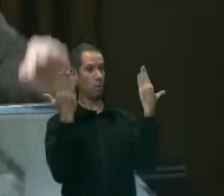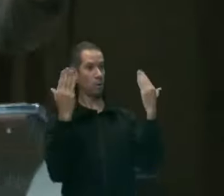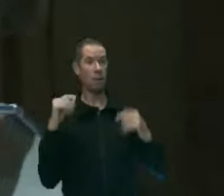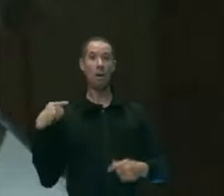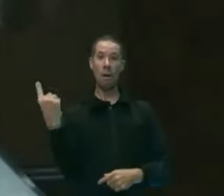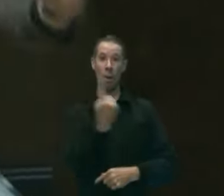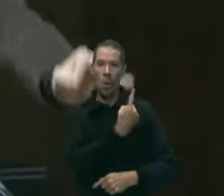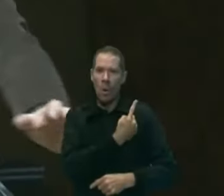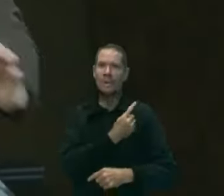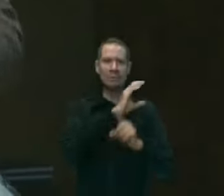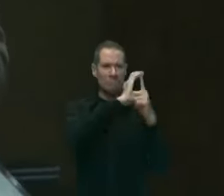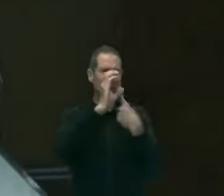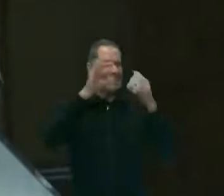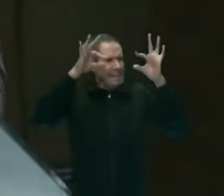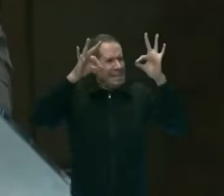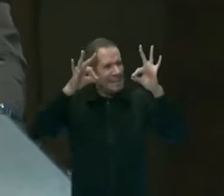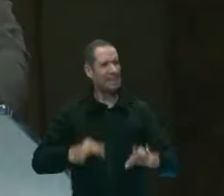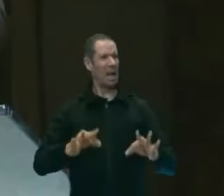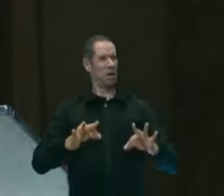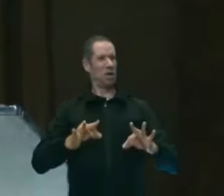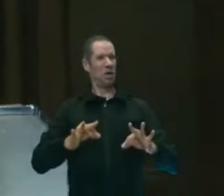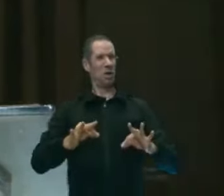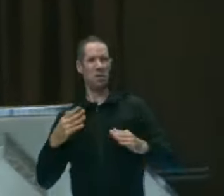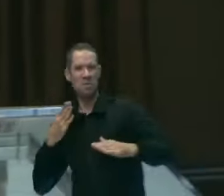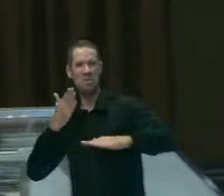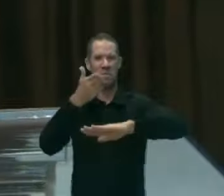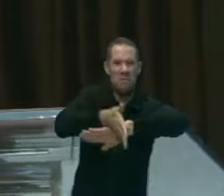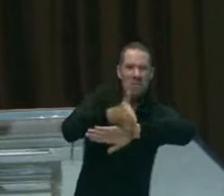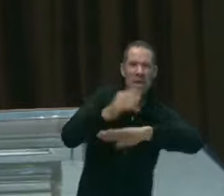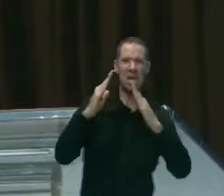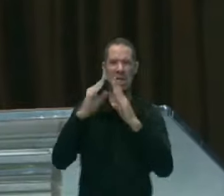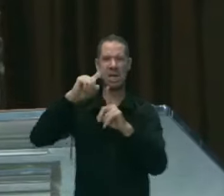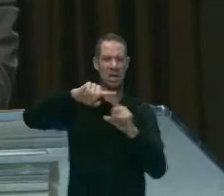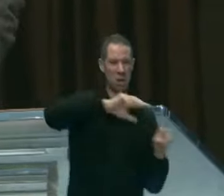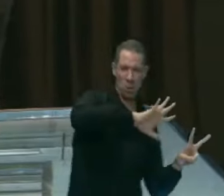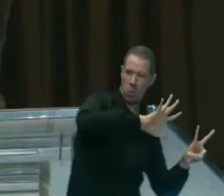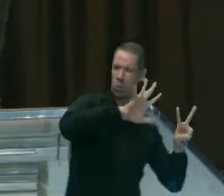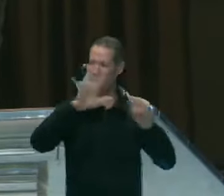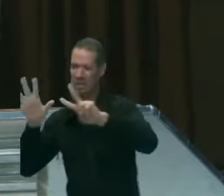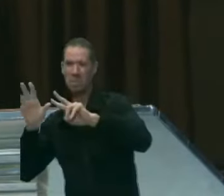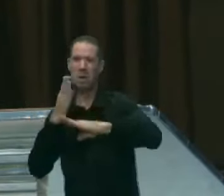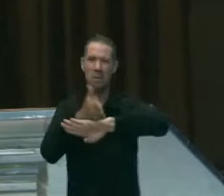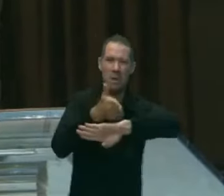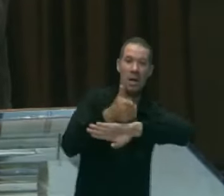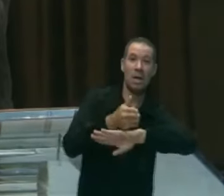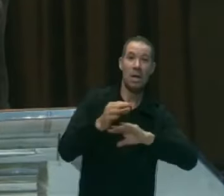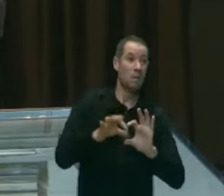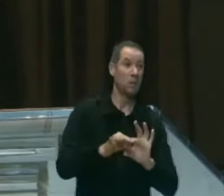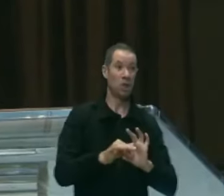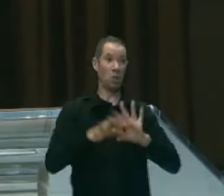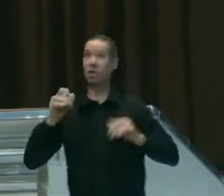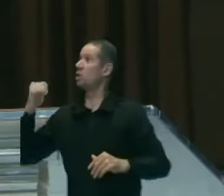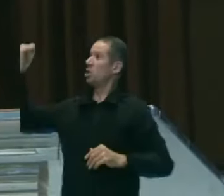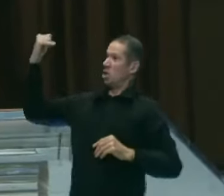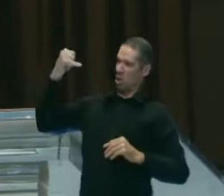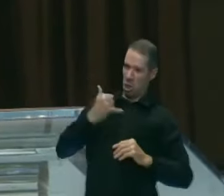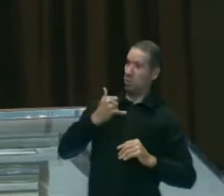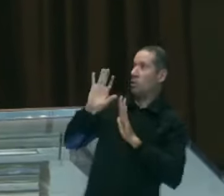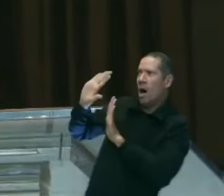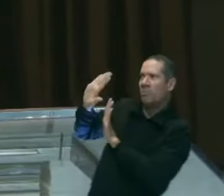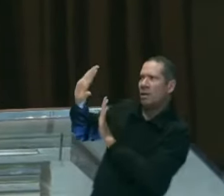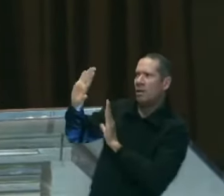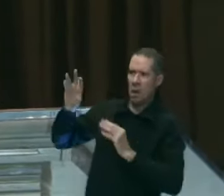fazer o rito certinho, vir à igreja toda semana, mas não deixar Ele mexer nas podridões